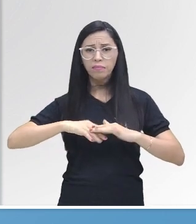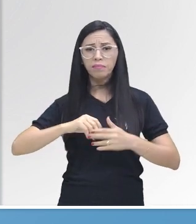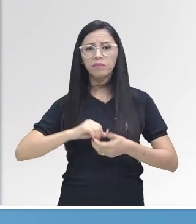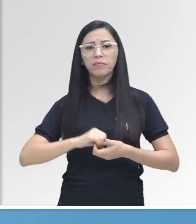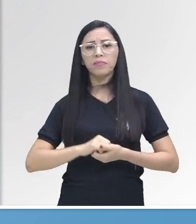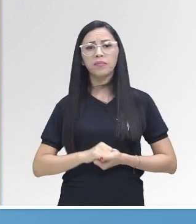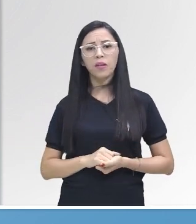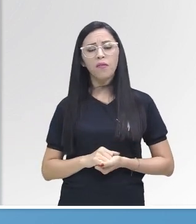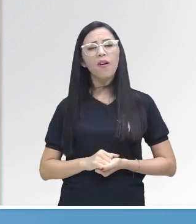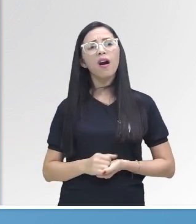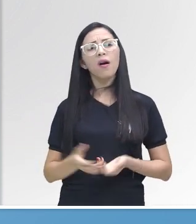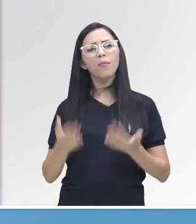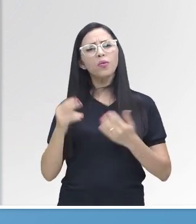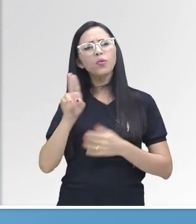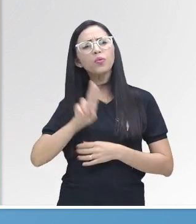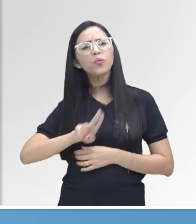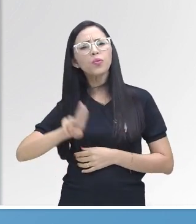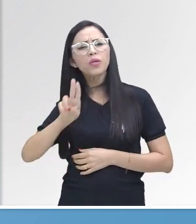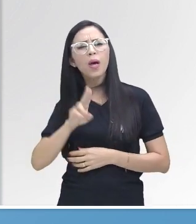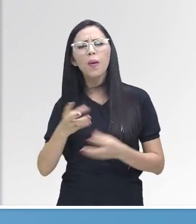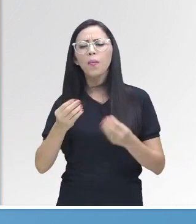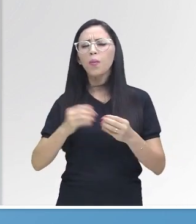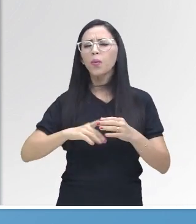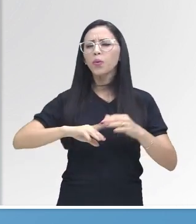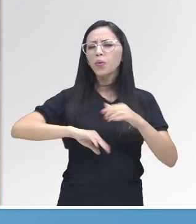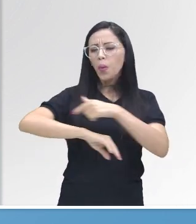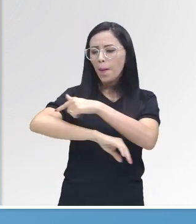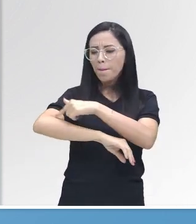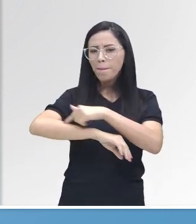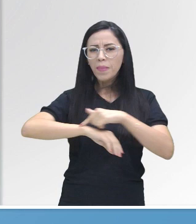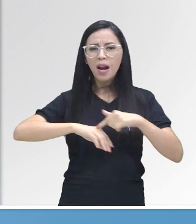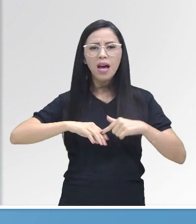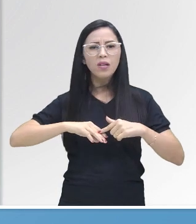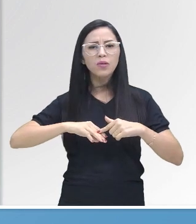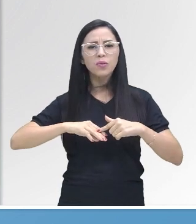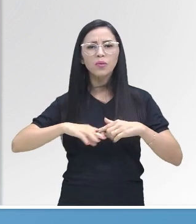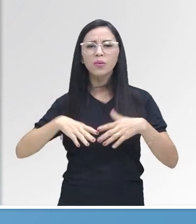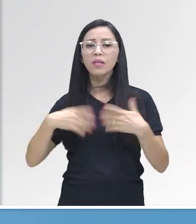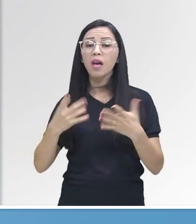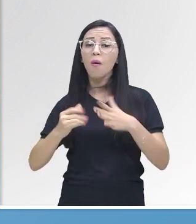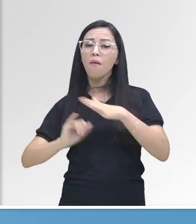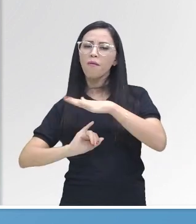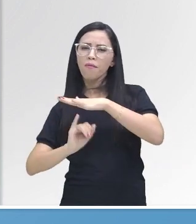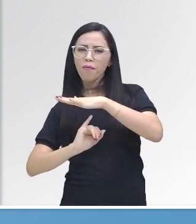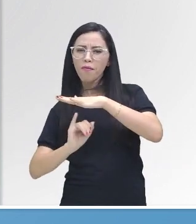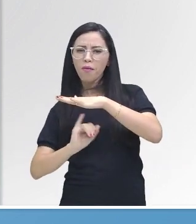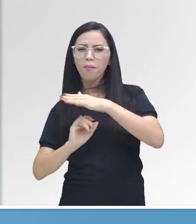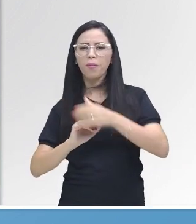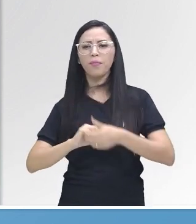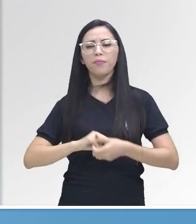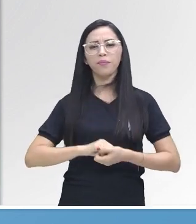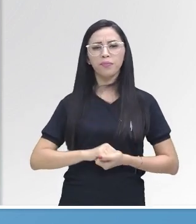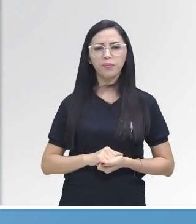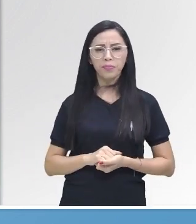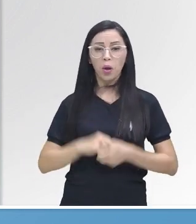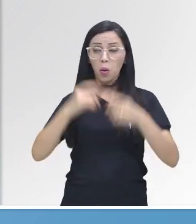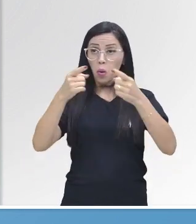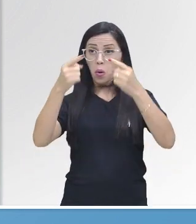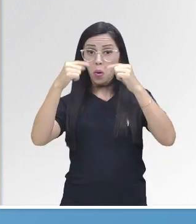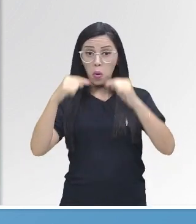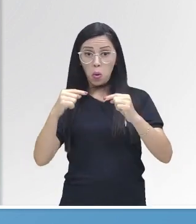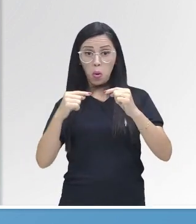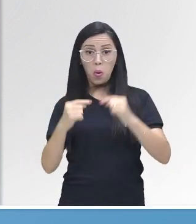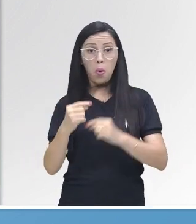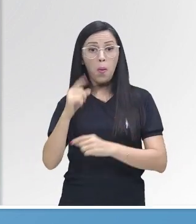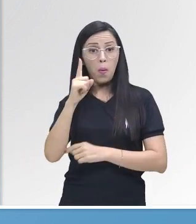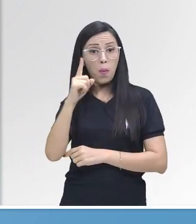usar muitos braços e tem braço de todo tamanho, então é uma medida não padronizada. E um metro? 1